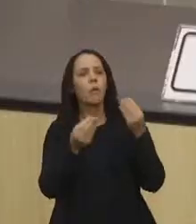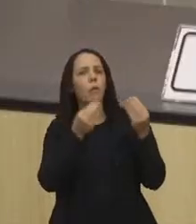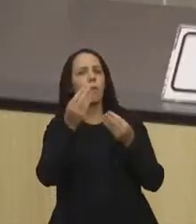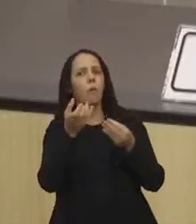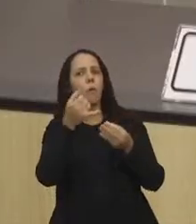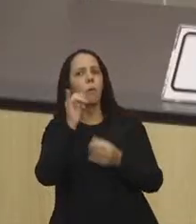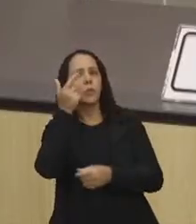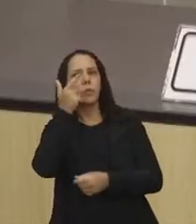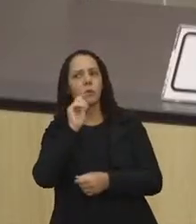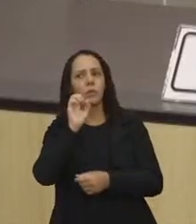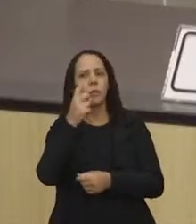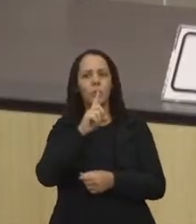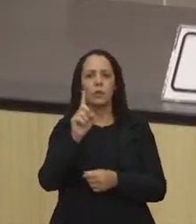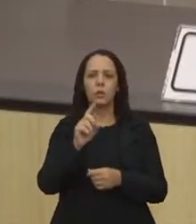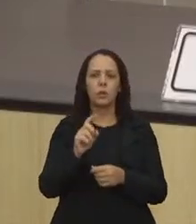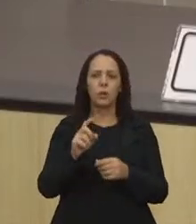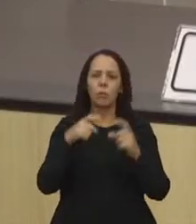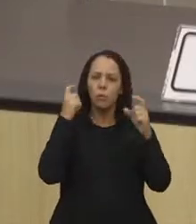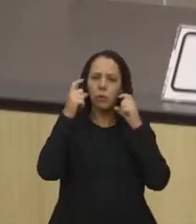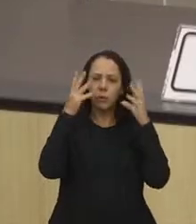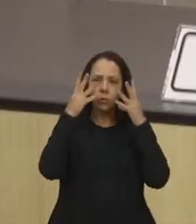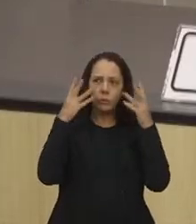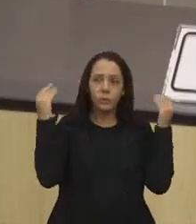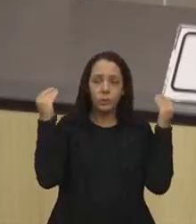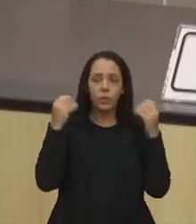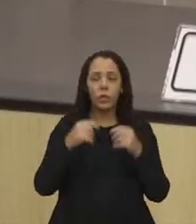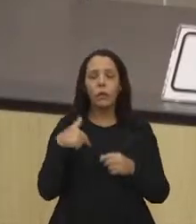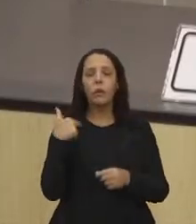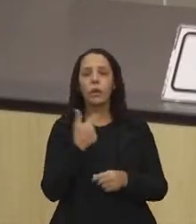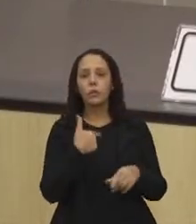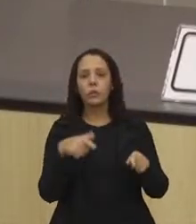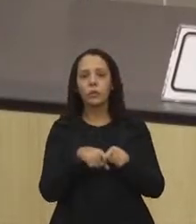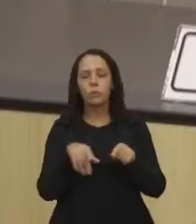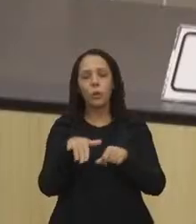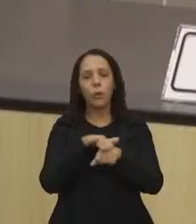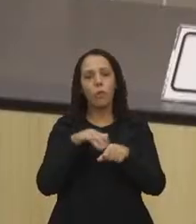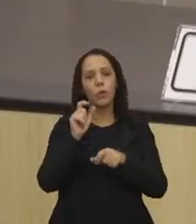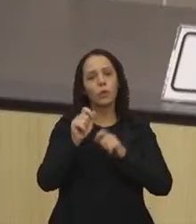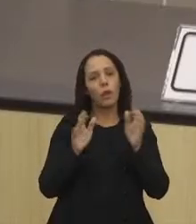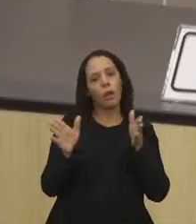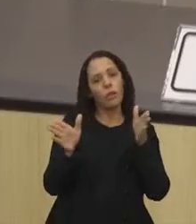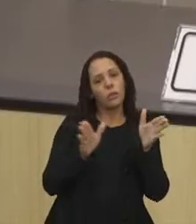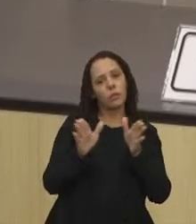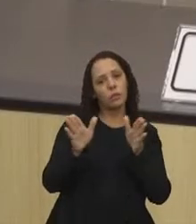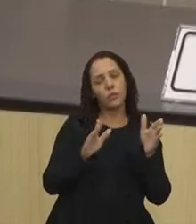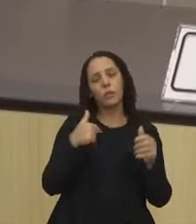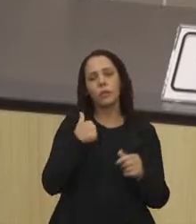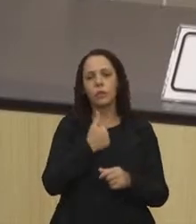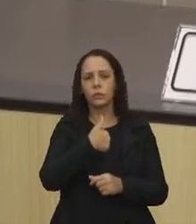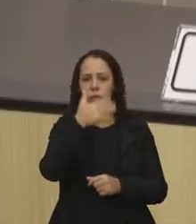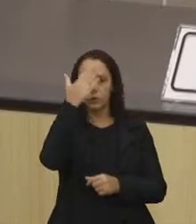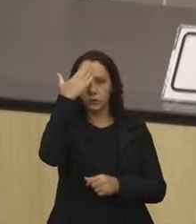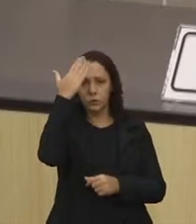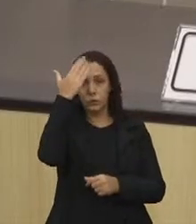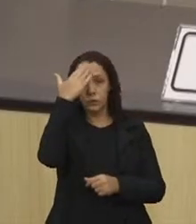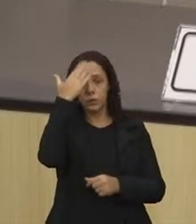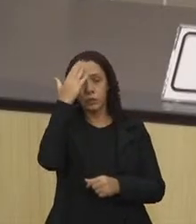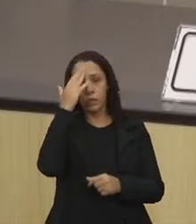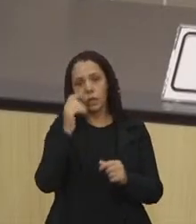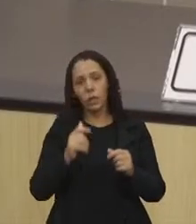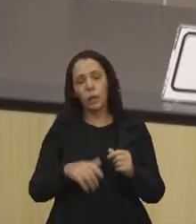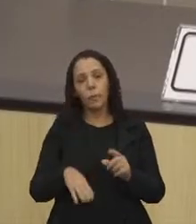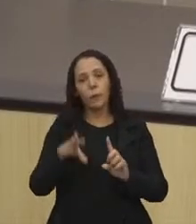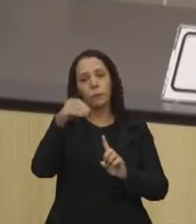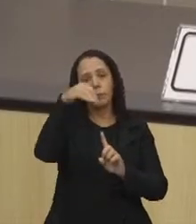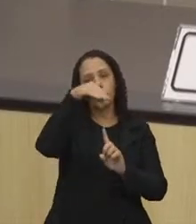chegar tranquila na sua casa. E a gente também conversa muito sobre a questão de acessibilidade, que a gente entende, né, aonde está o ponto de